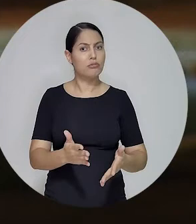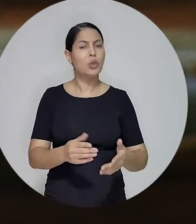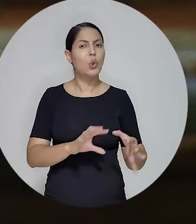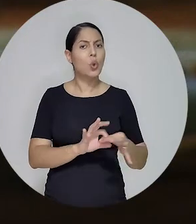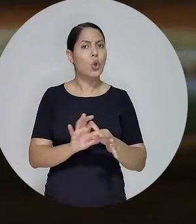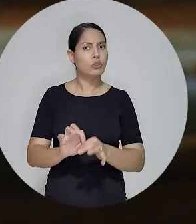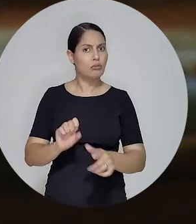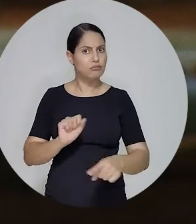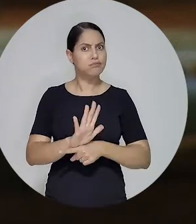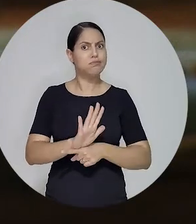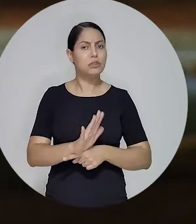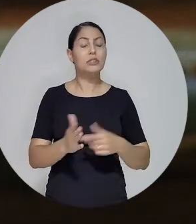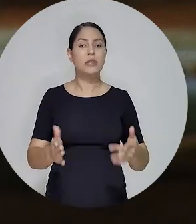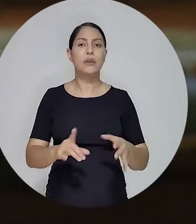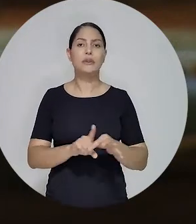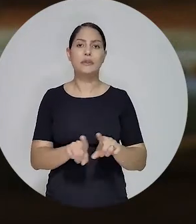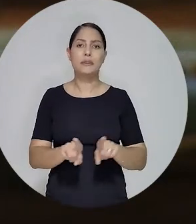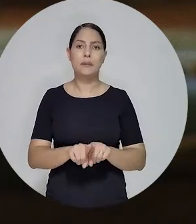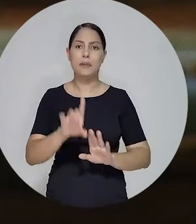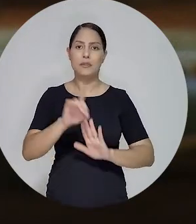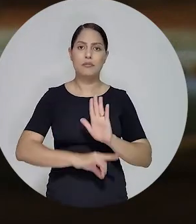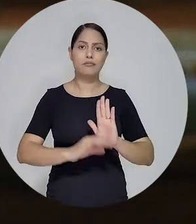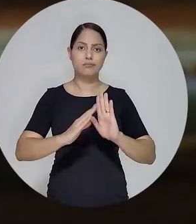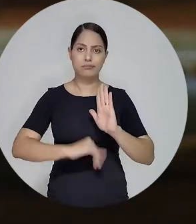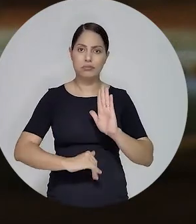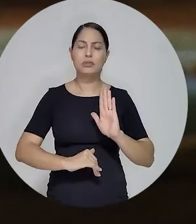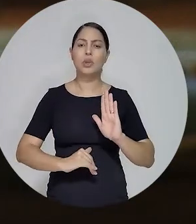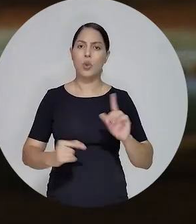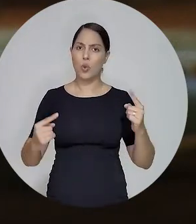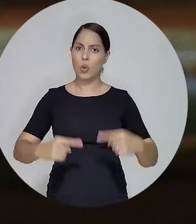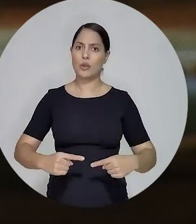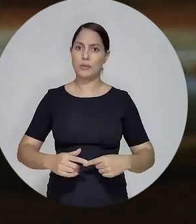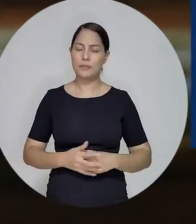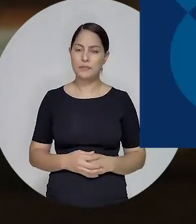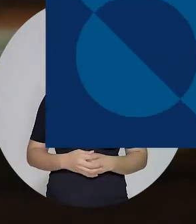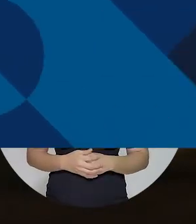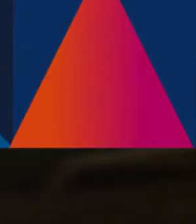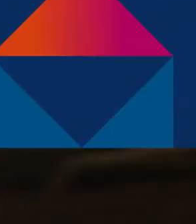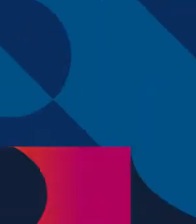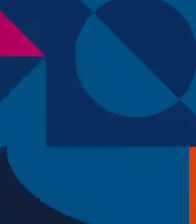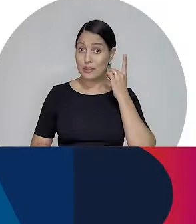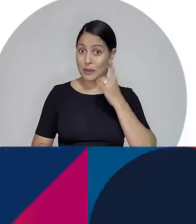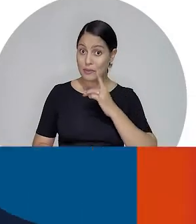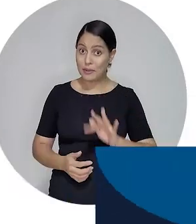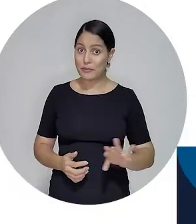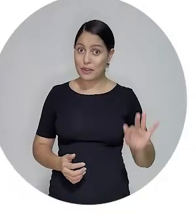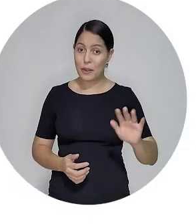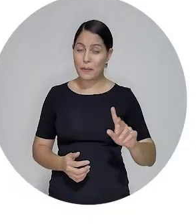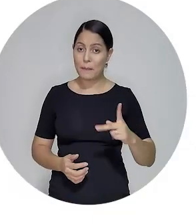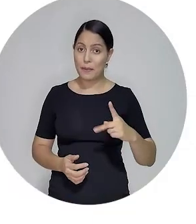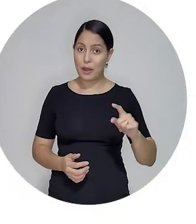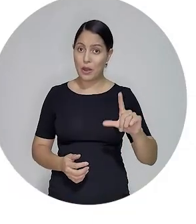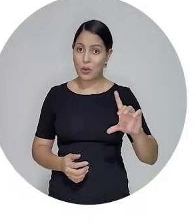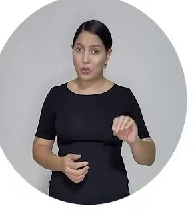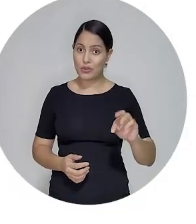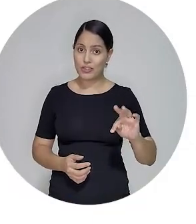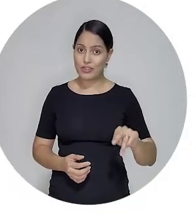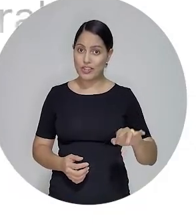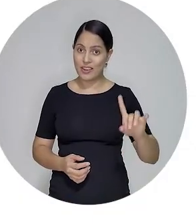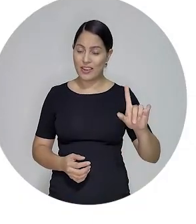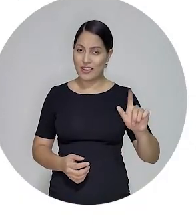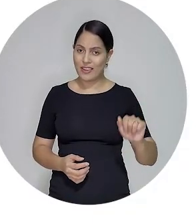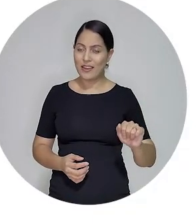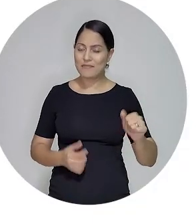de advocacia, além de sua atuação no combate à violação de prerrogativas. O deputado federal